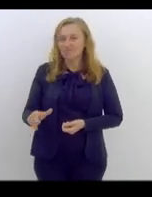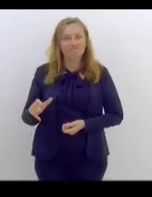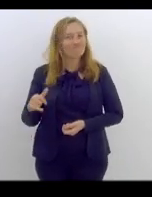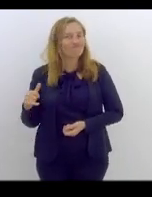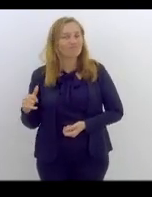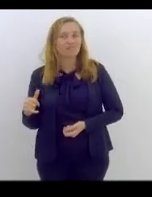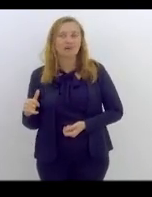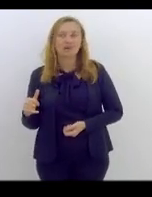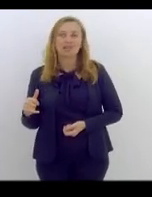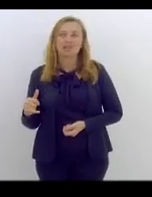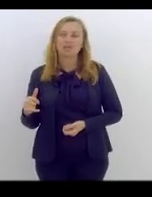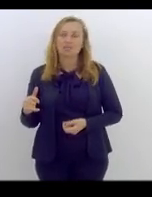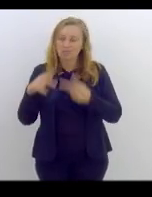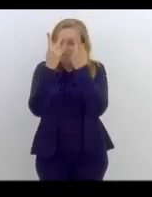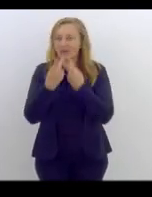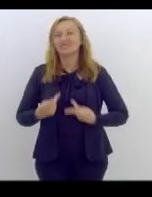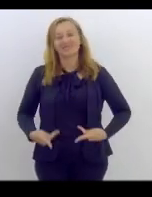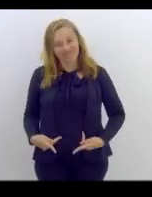impressionantemente humanista,